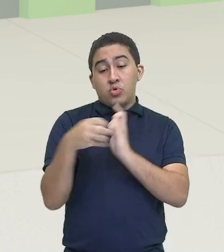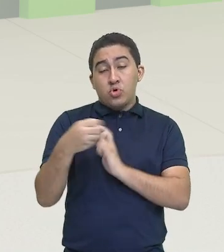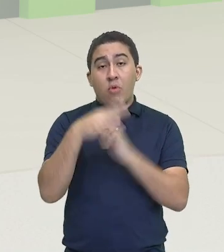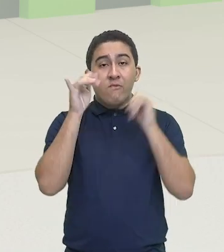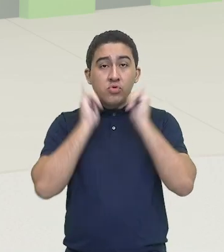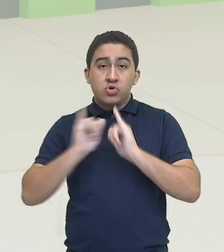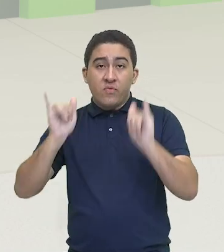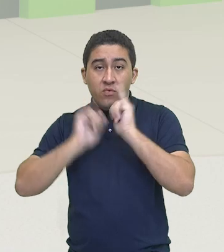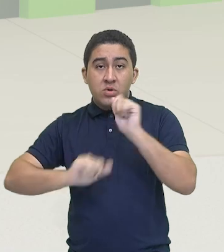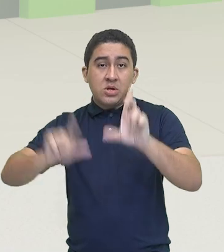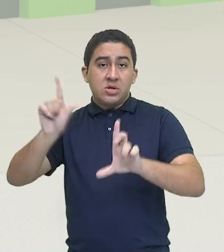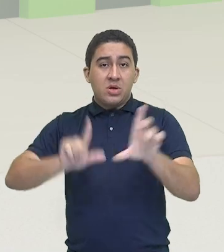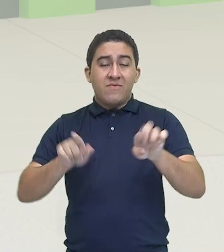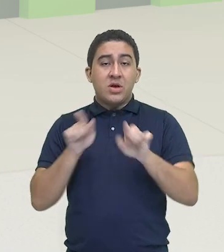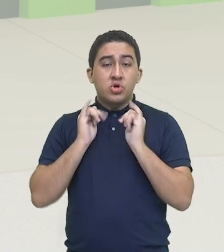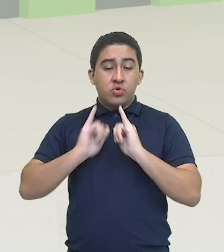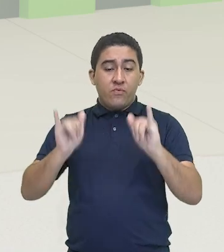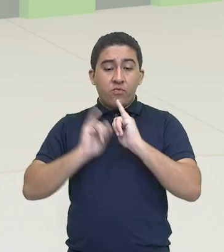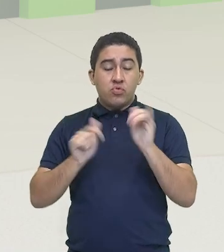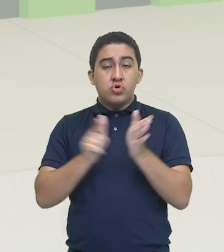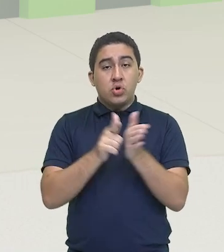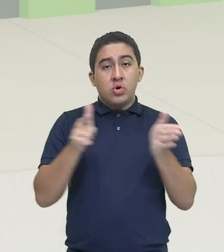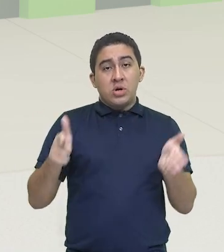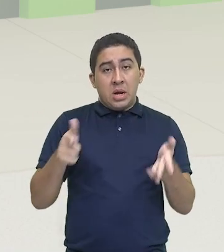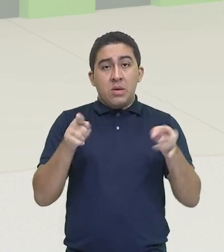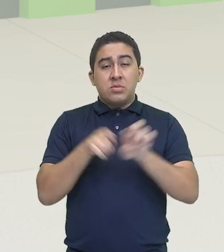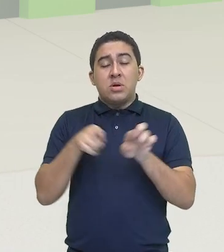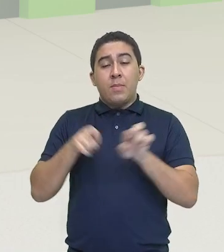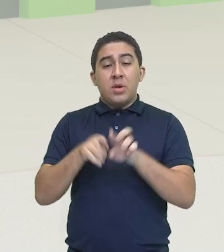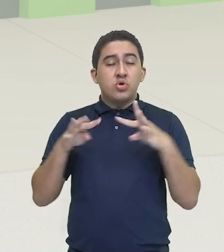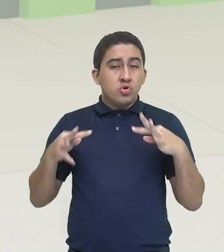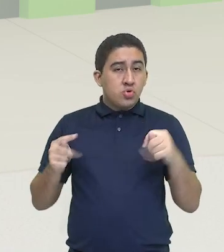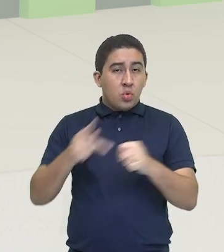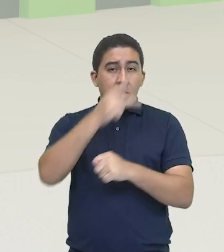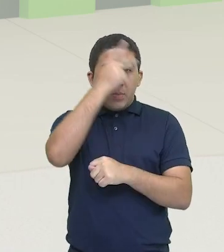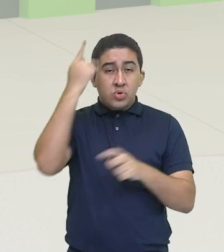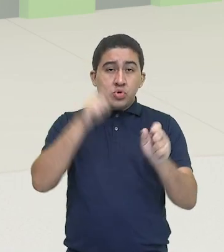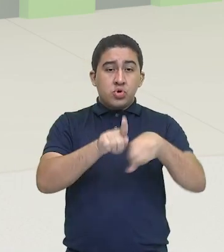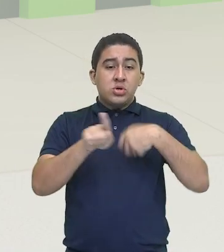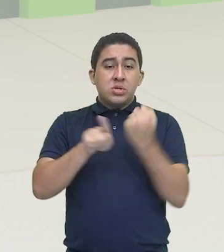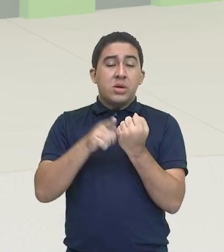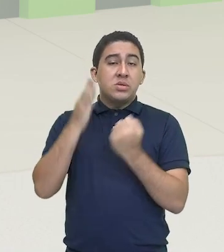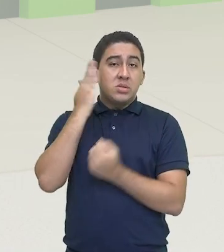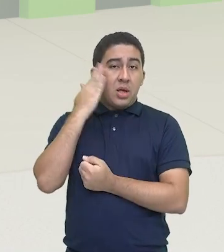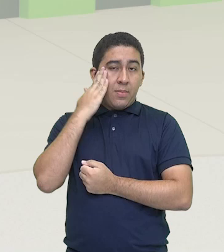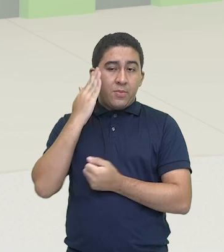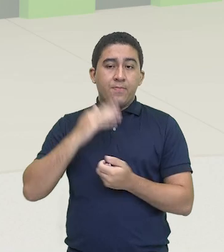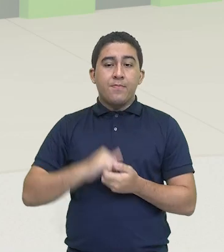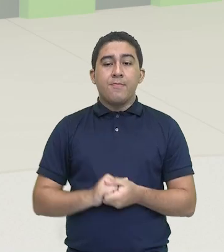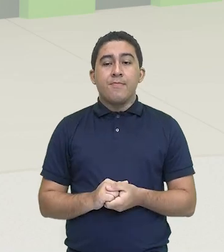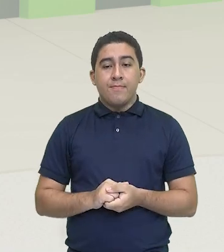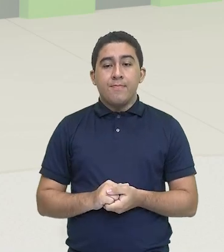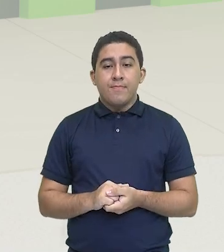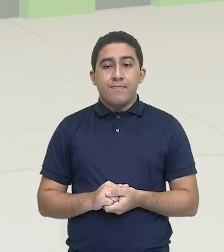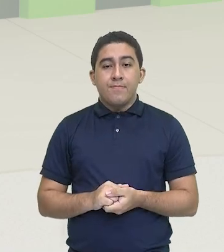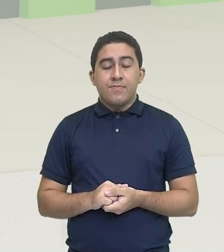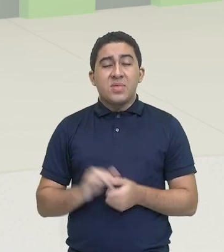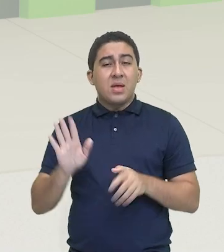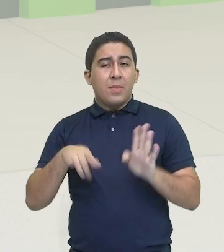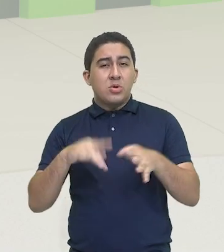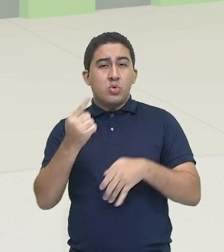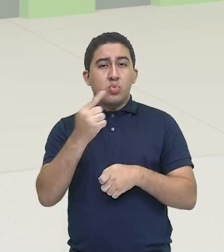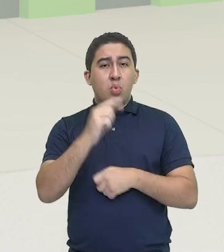na mídia, né? Divulgavam para os jornais, para que todo mundo ficasse sabendo. E aí, cerca de um